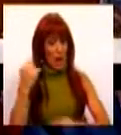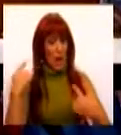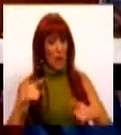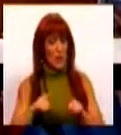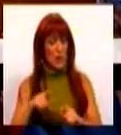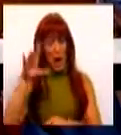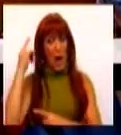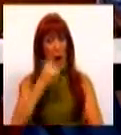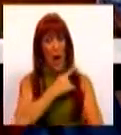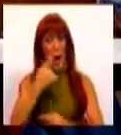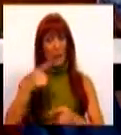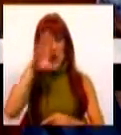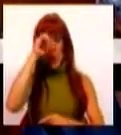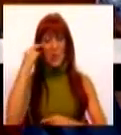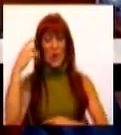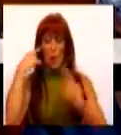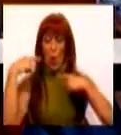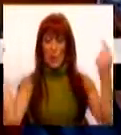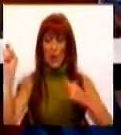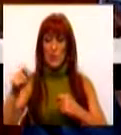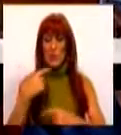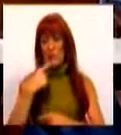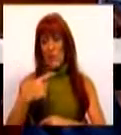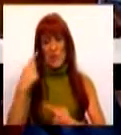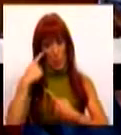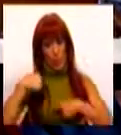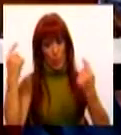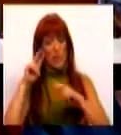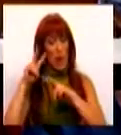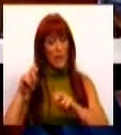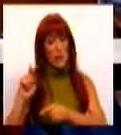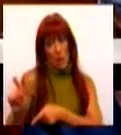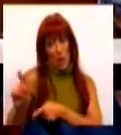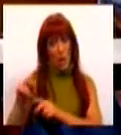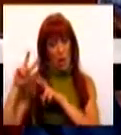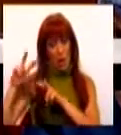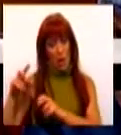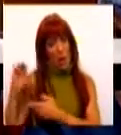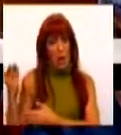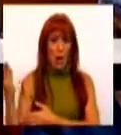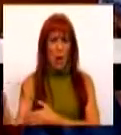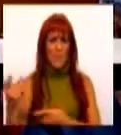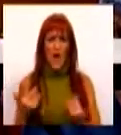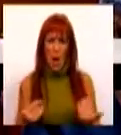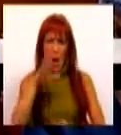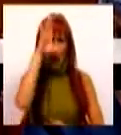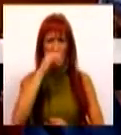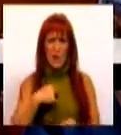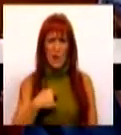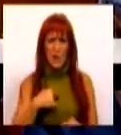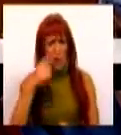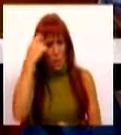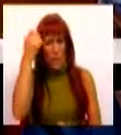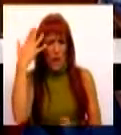as autoridades judiciárias, como publicamente deram nota, estão a investigar o que tenha havido para investigar. Agora o Governo, como há de